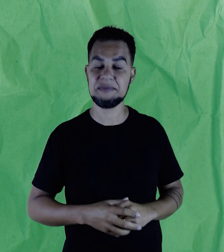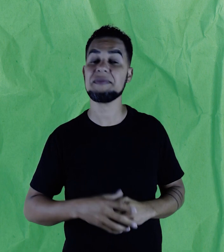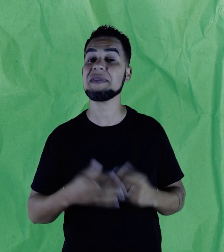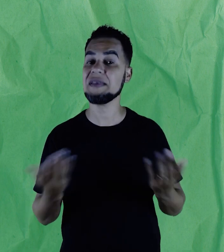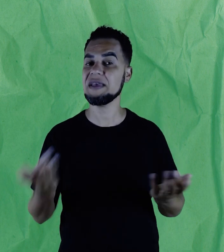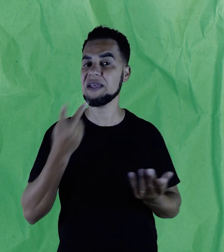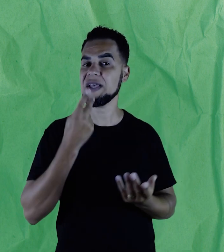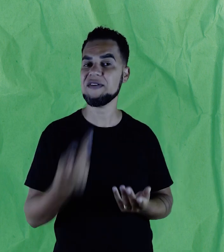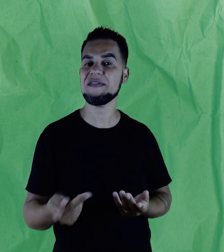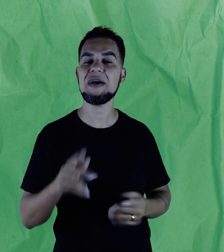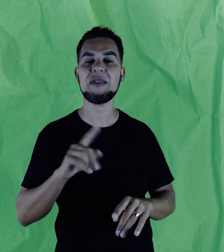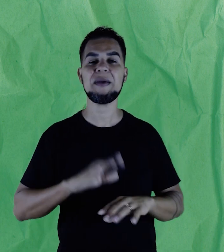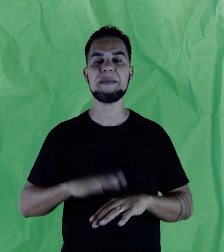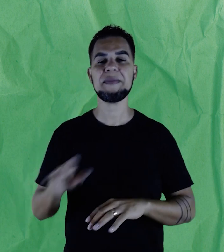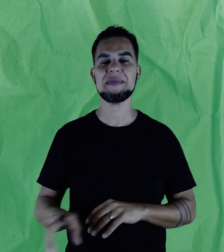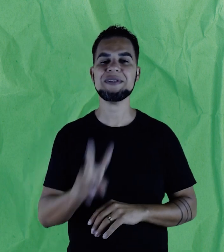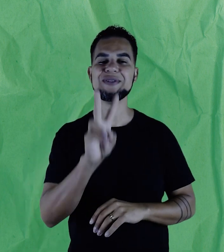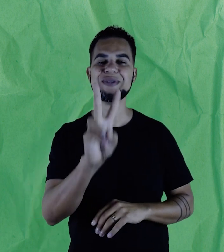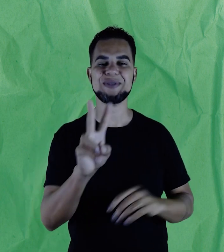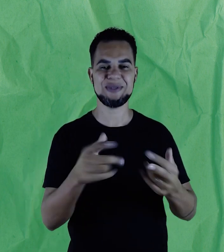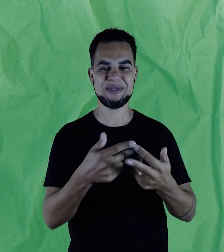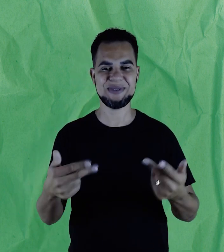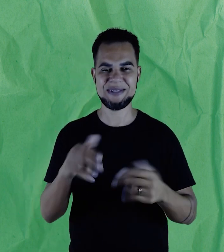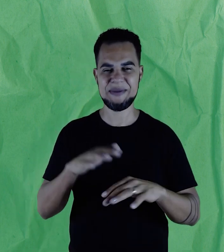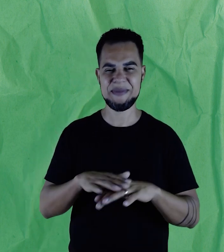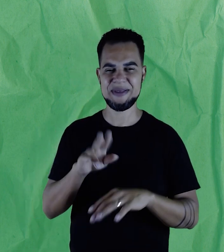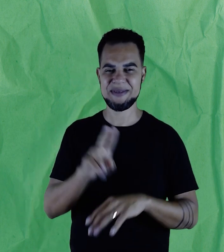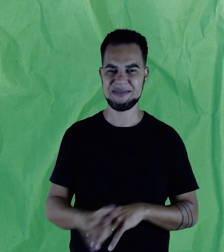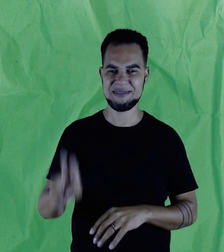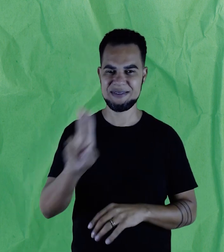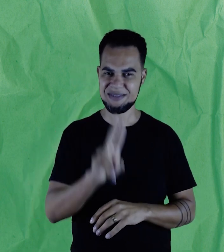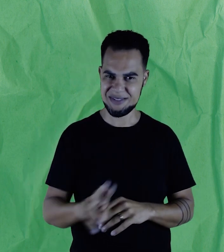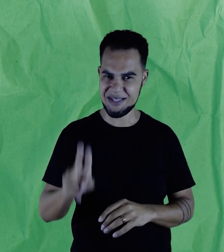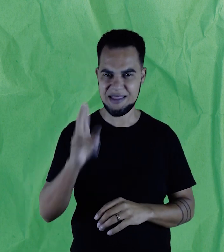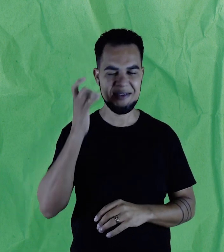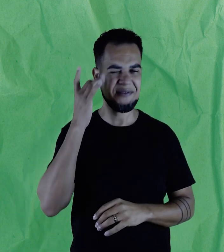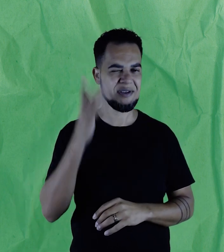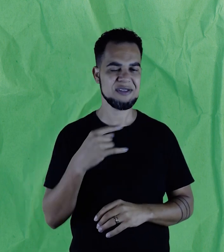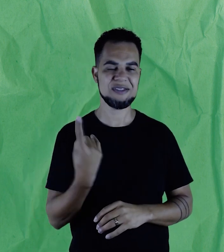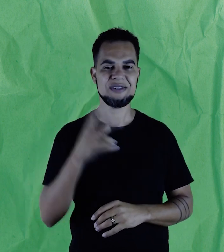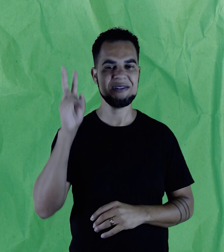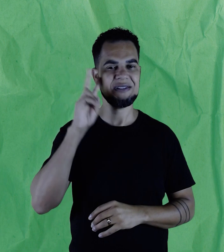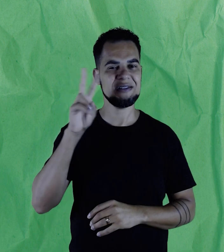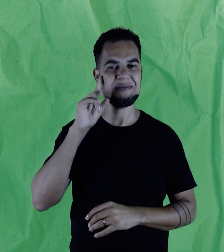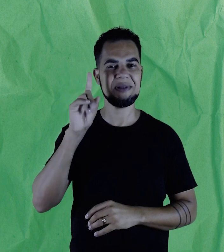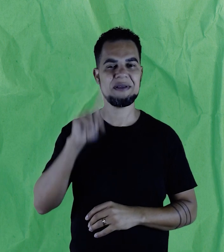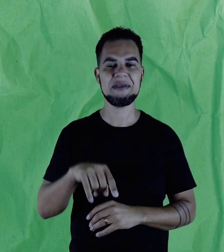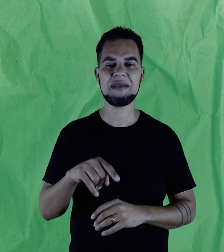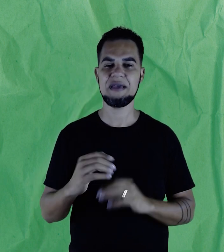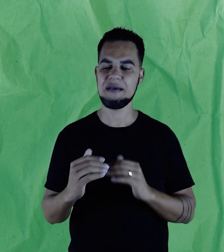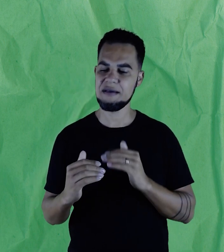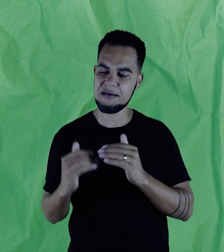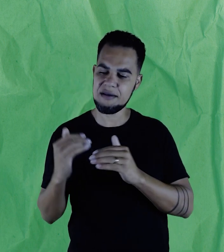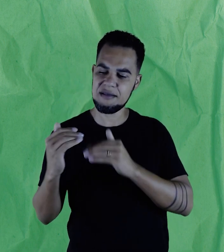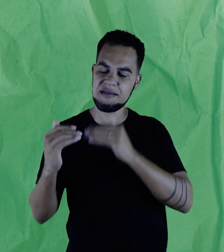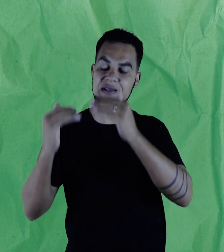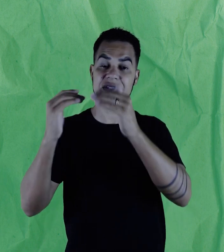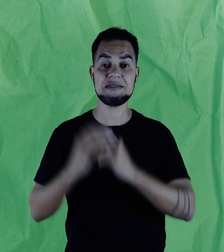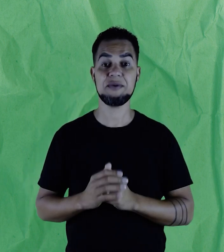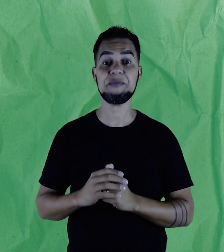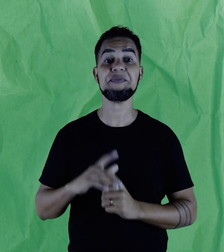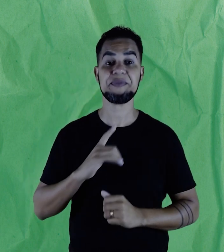destaco mais duas figuras que são bastante utilizadas e fáceis da gente lembrar, que é a gradação, onde a gente tem